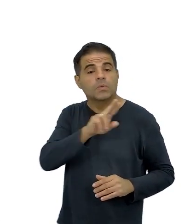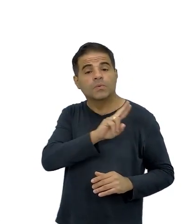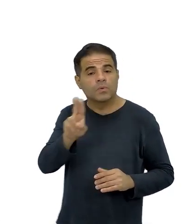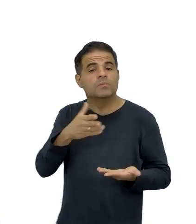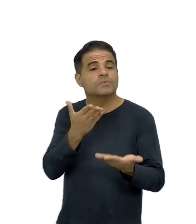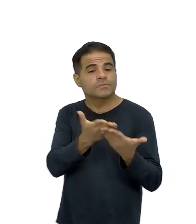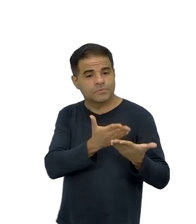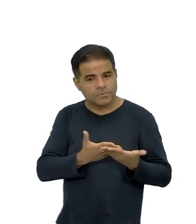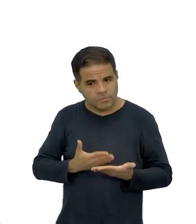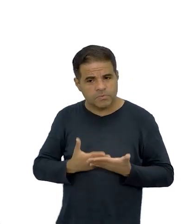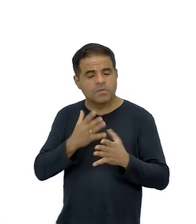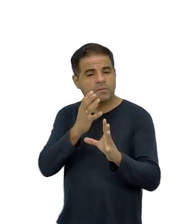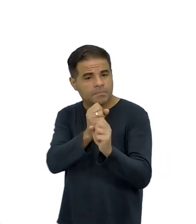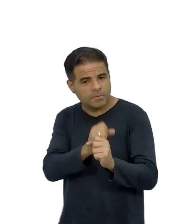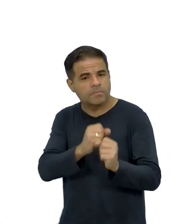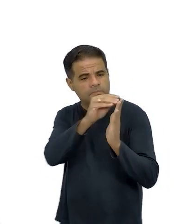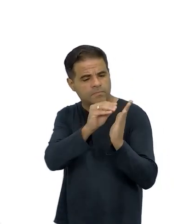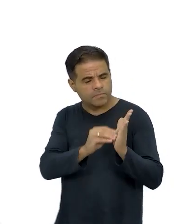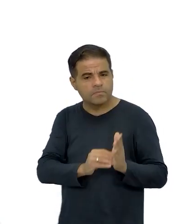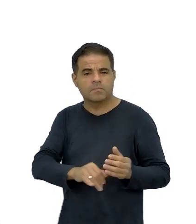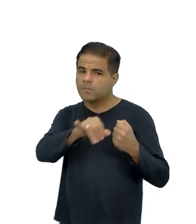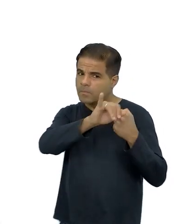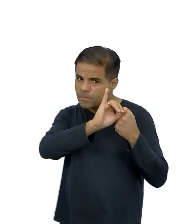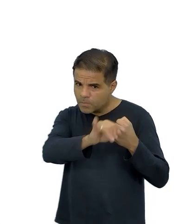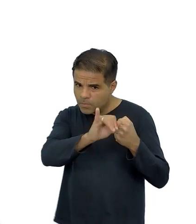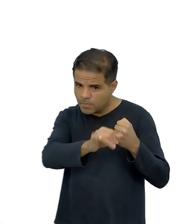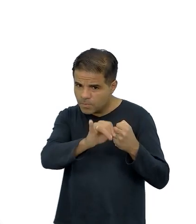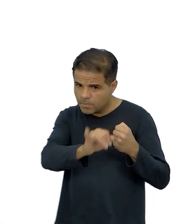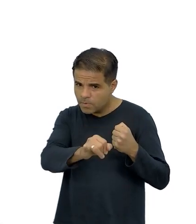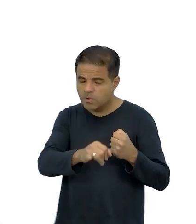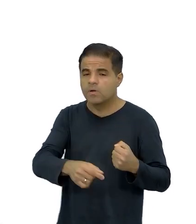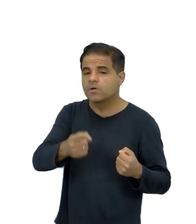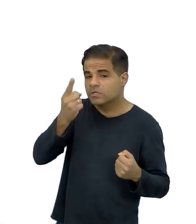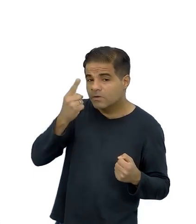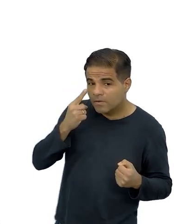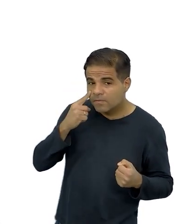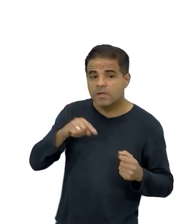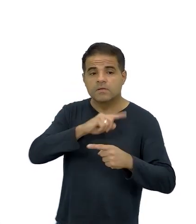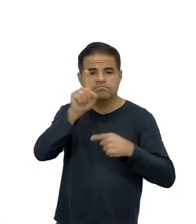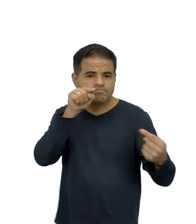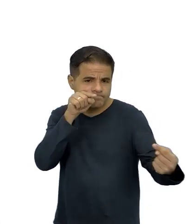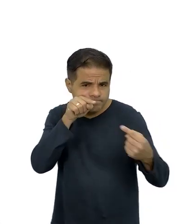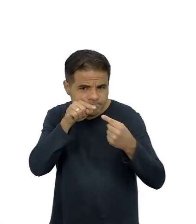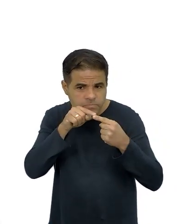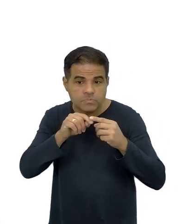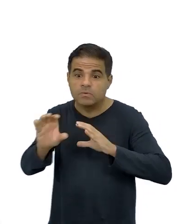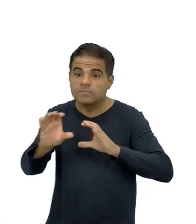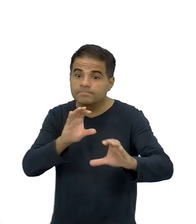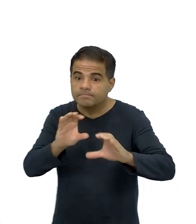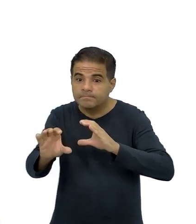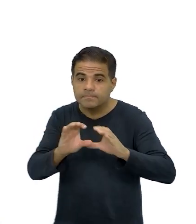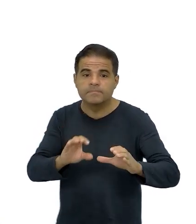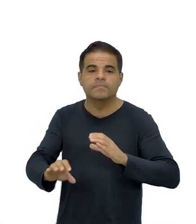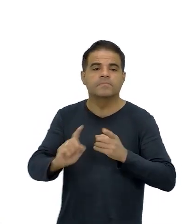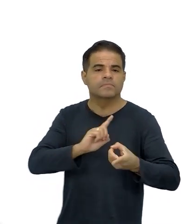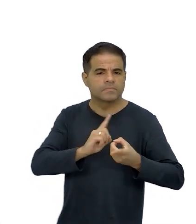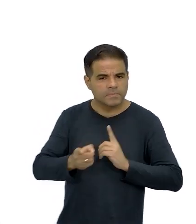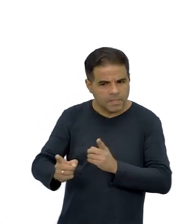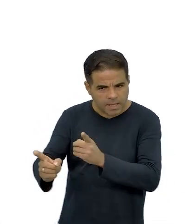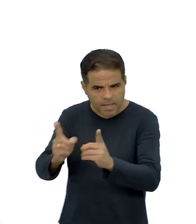chama Estudando a Pontuação em Lendas, considerando seus propósitos comunicativo e